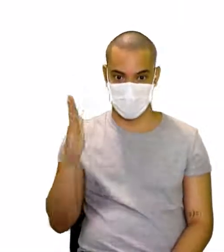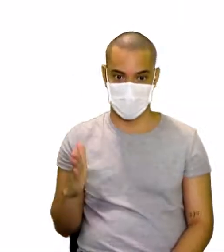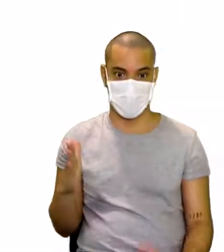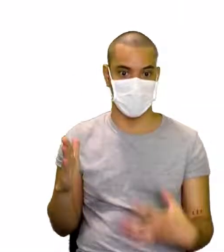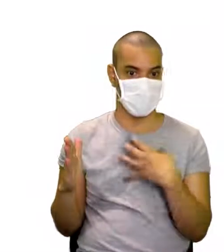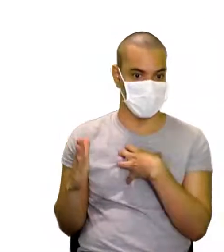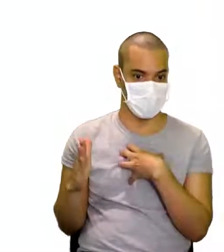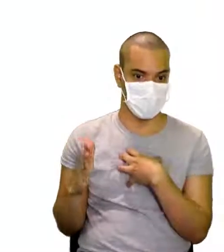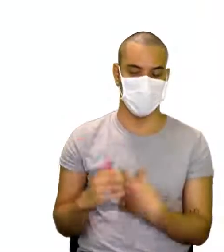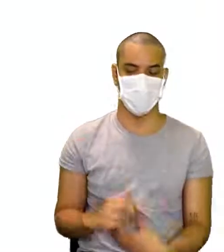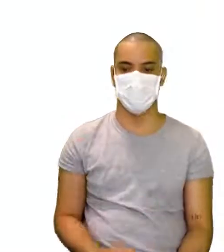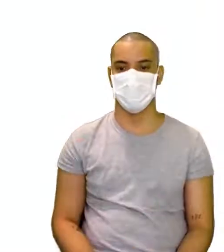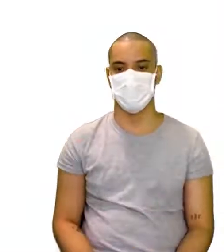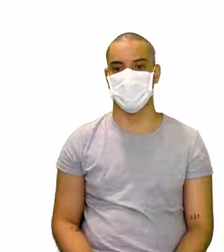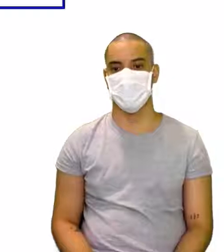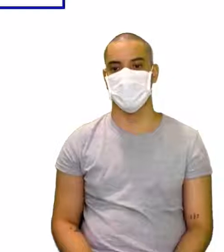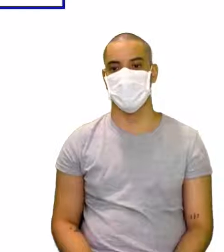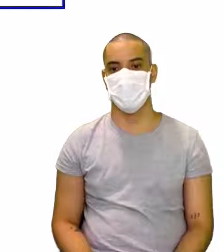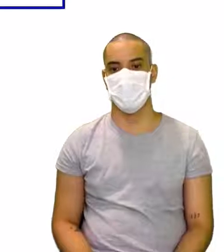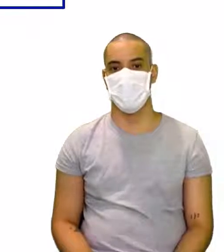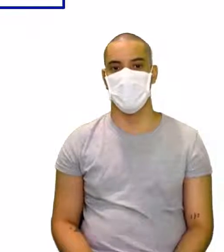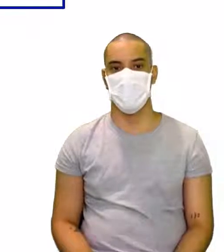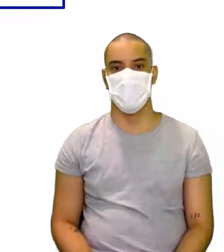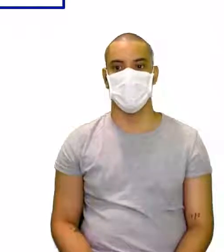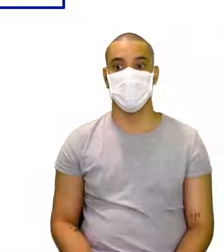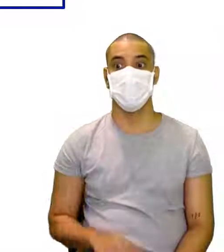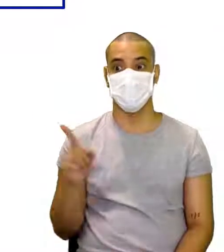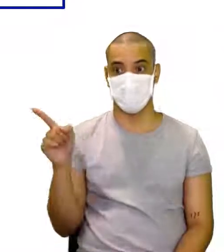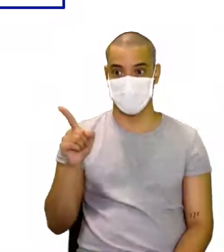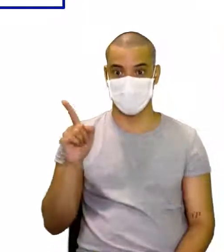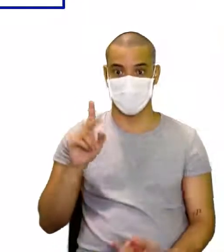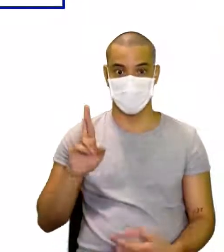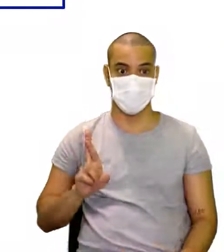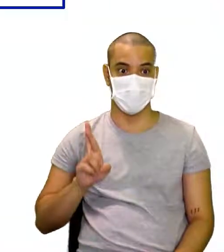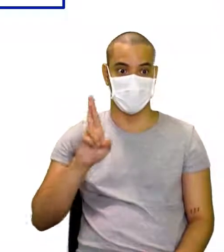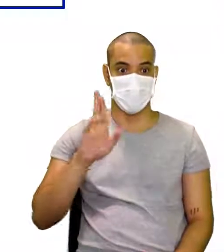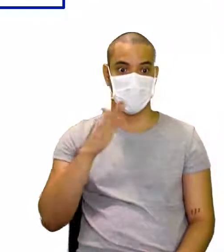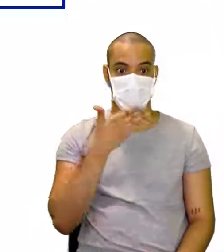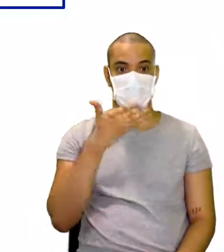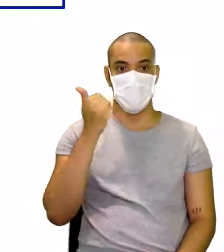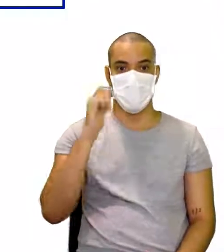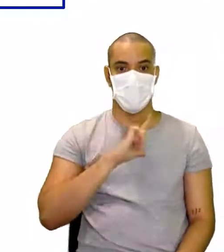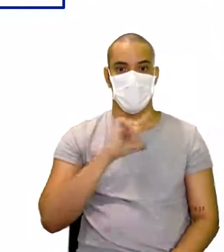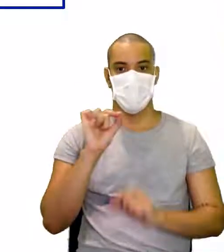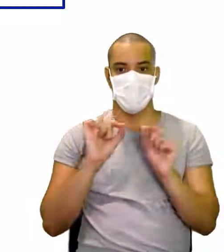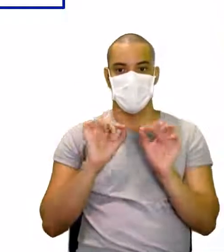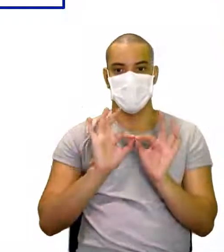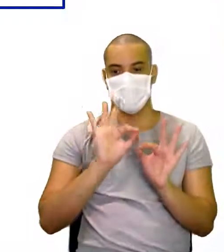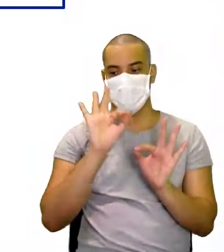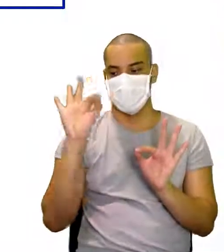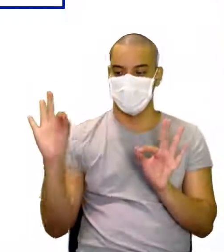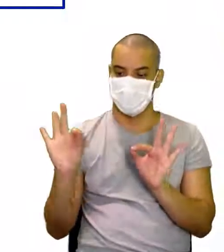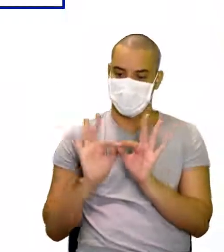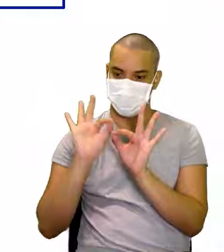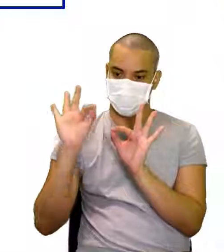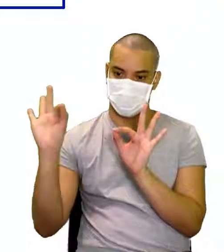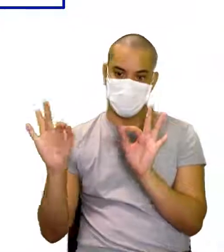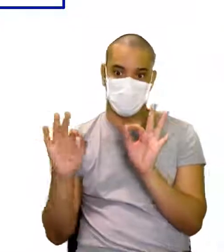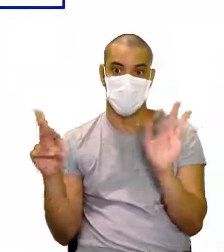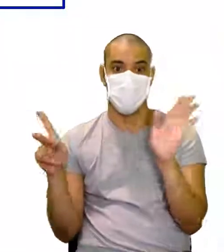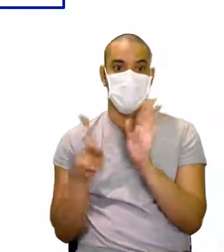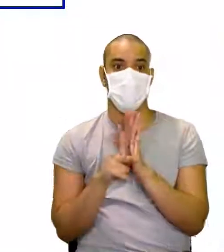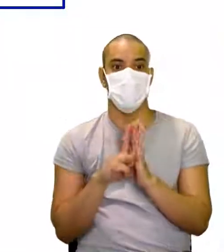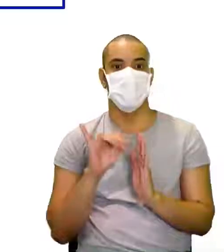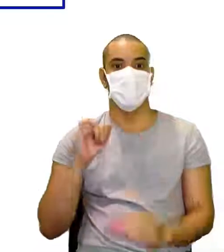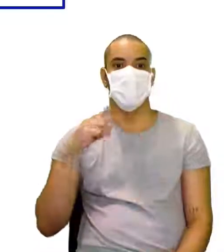sentido aqui, tá bom? E aqui nesse outro slide, para a gente representar melhor, essas linhas de indução, tá?